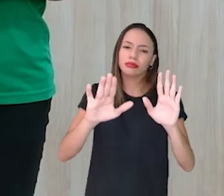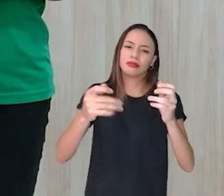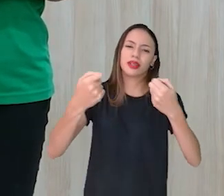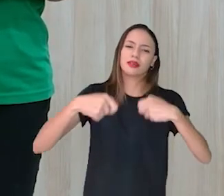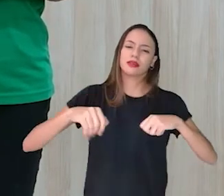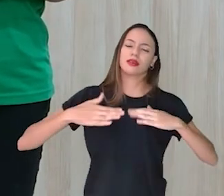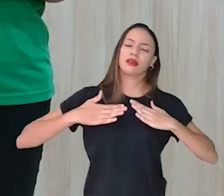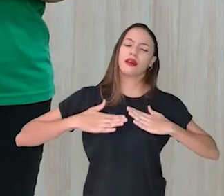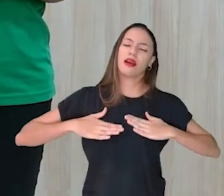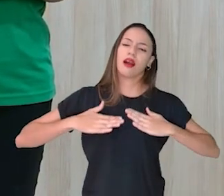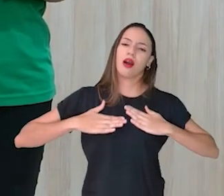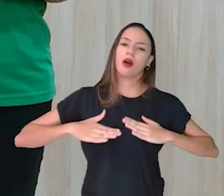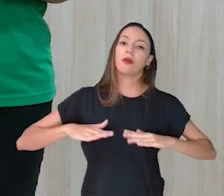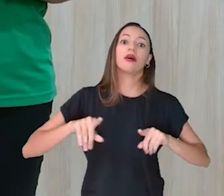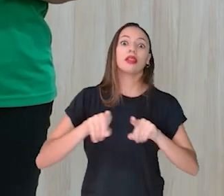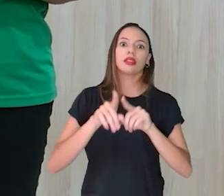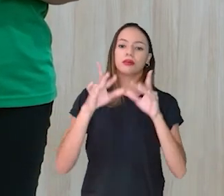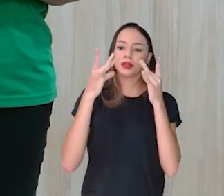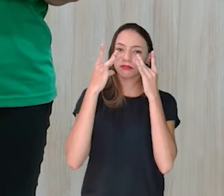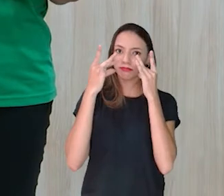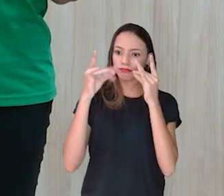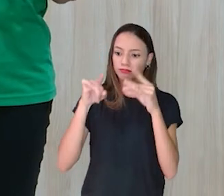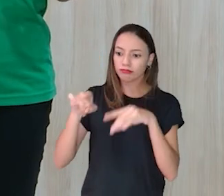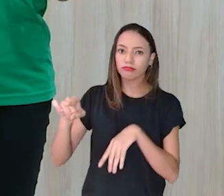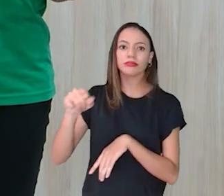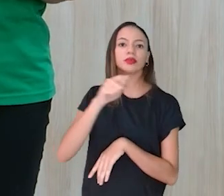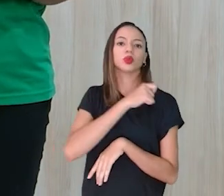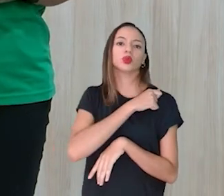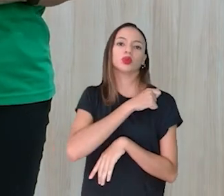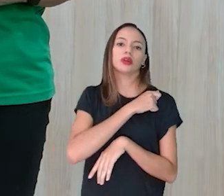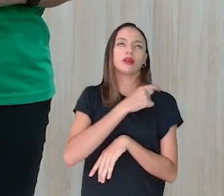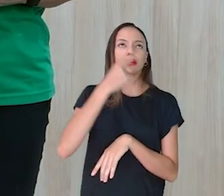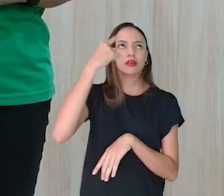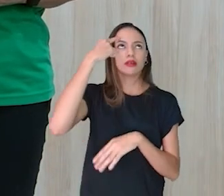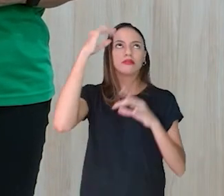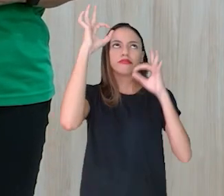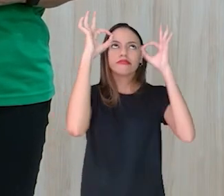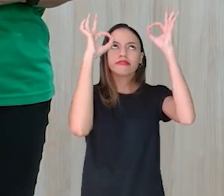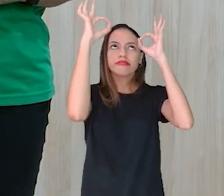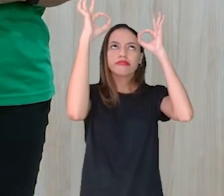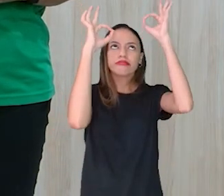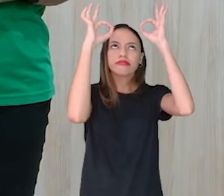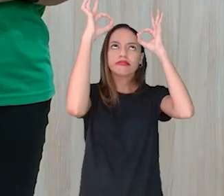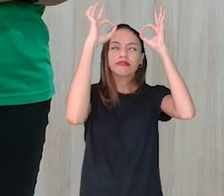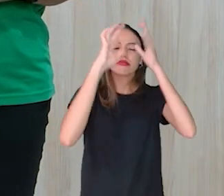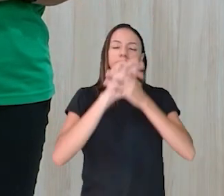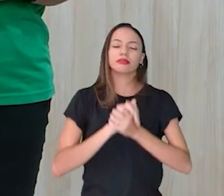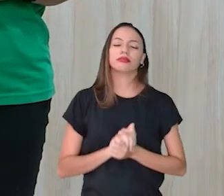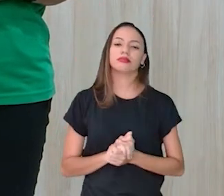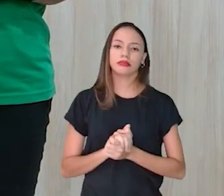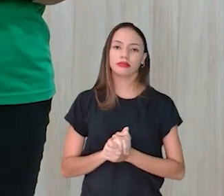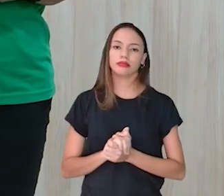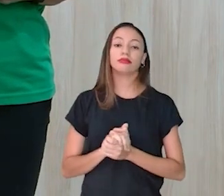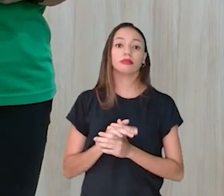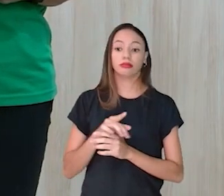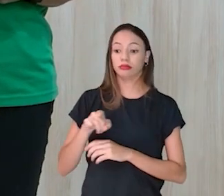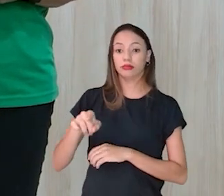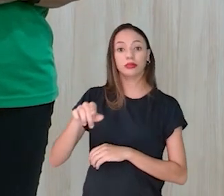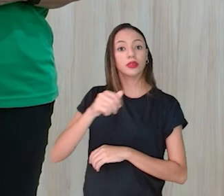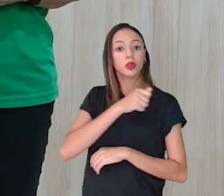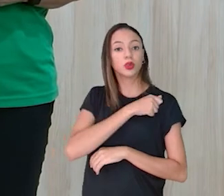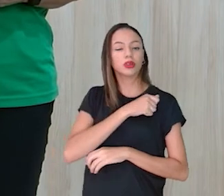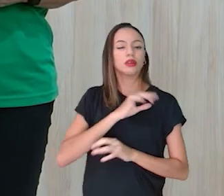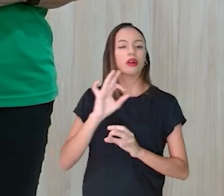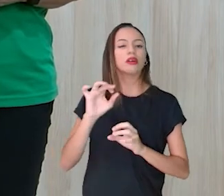cautela e atenção com esse estudante que está organizando o seu pensamento. Ensinar esse estudante